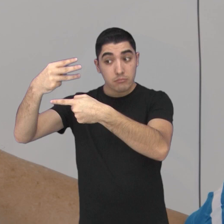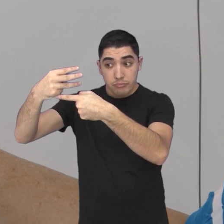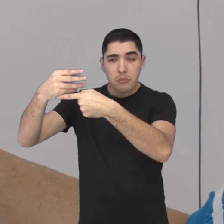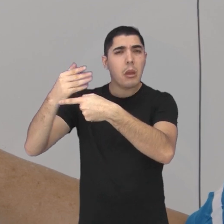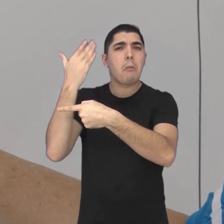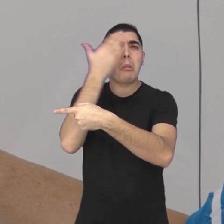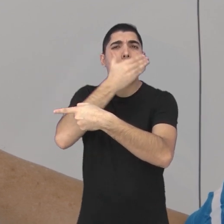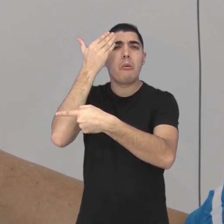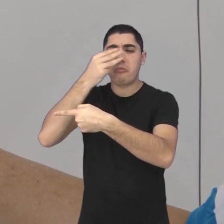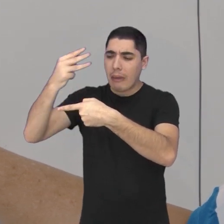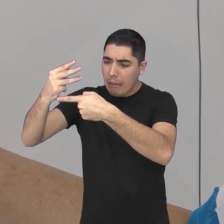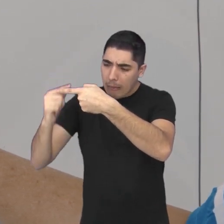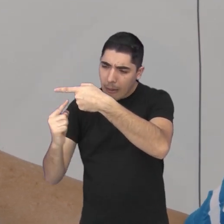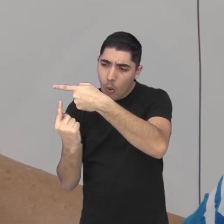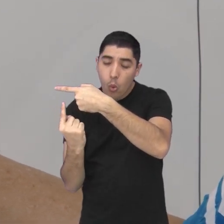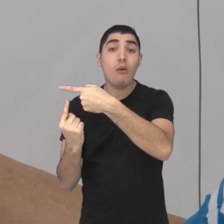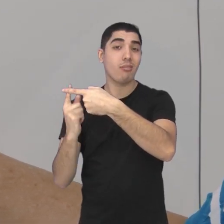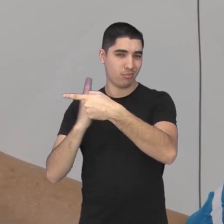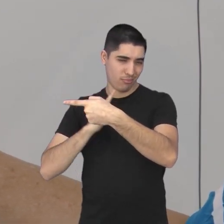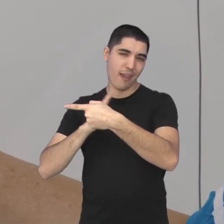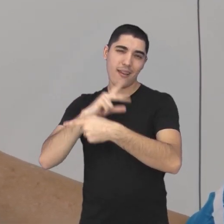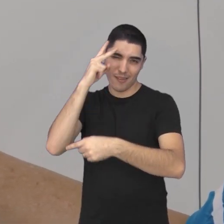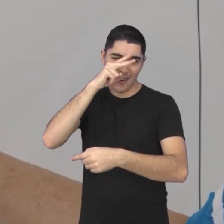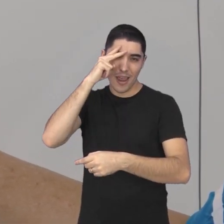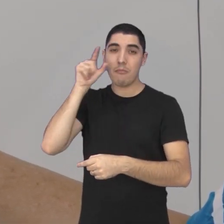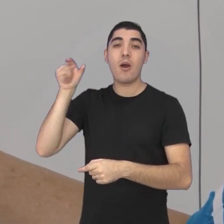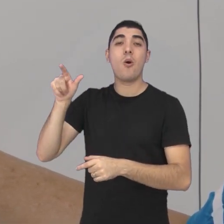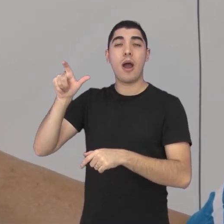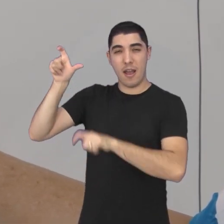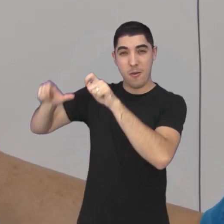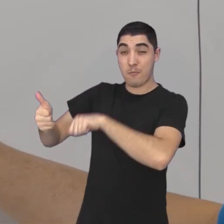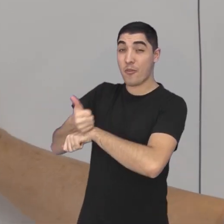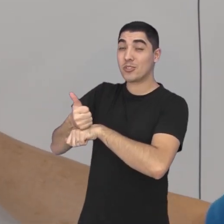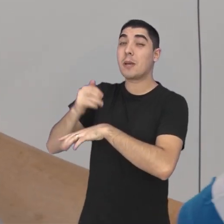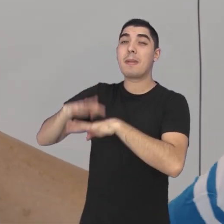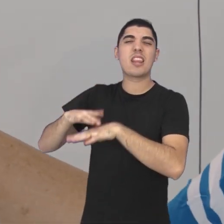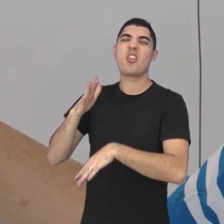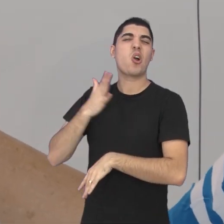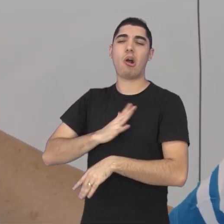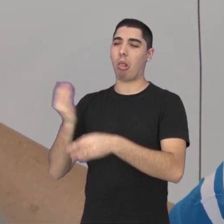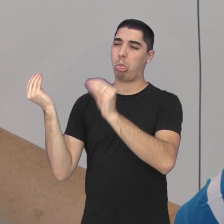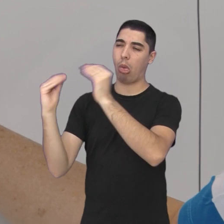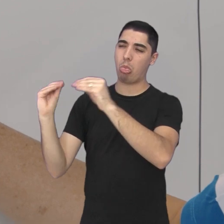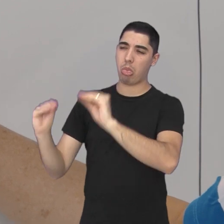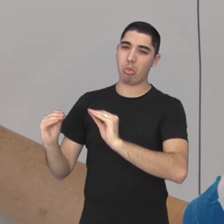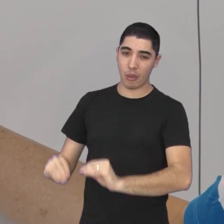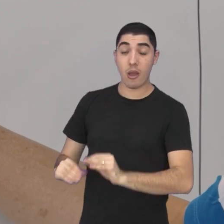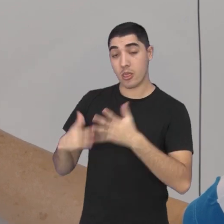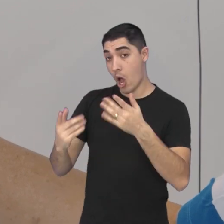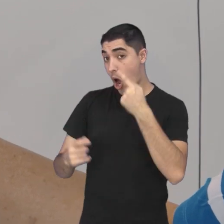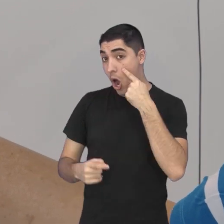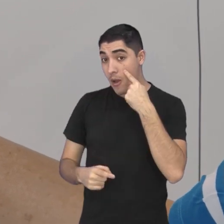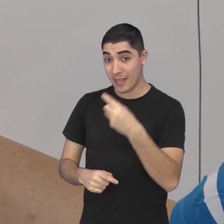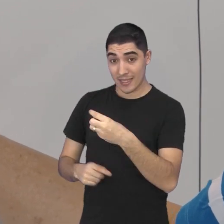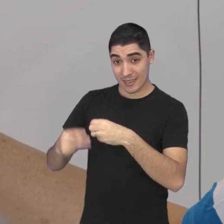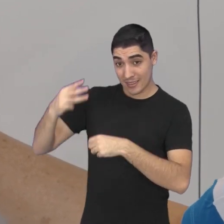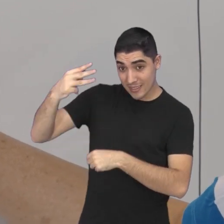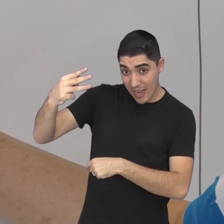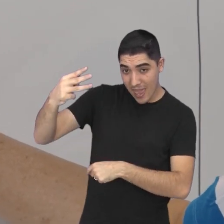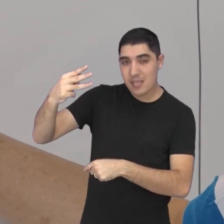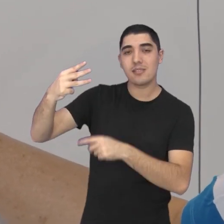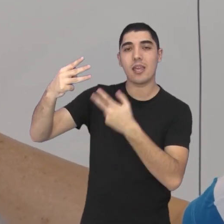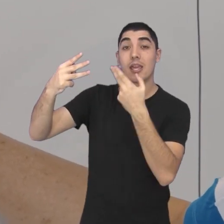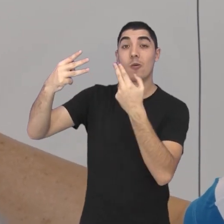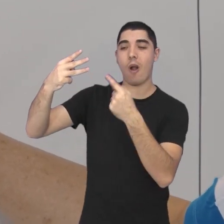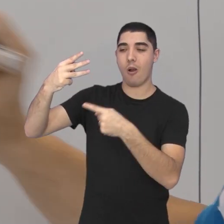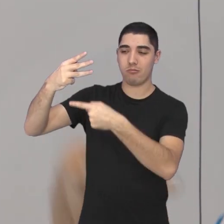escrita. É aquele negócio dos matemáticos serem econômicos na anotação. Tá? Todo 3 pode ser